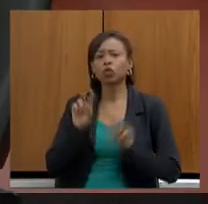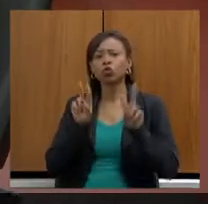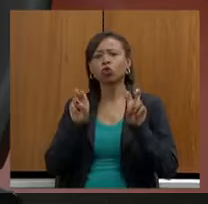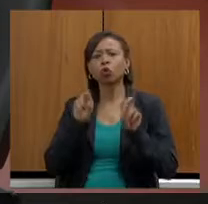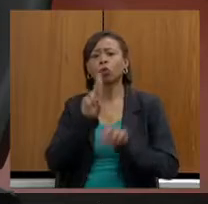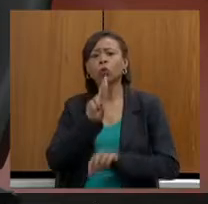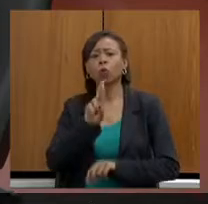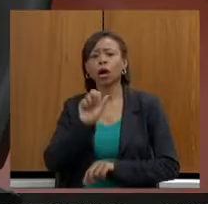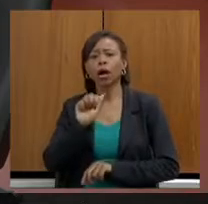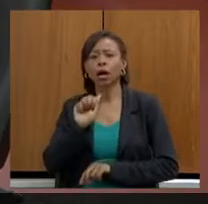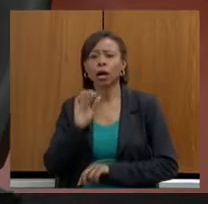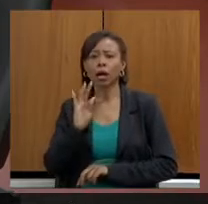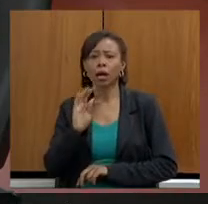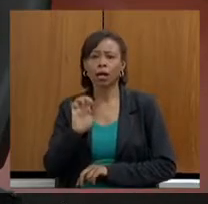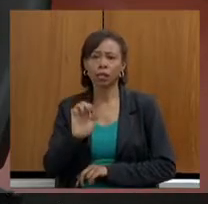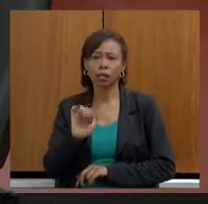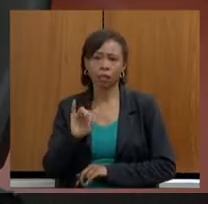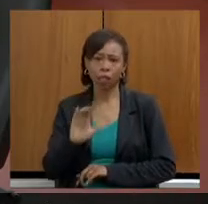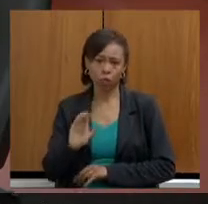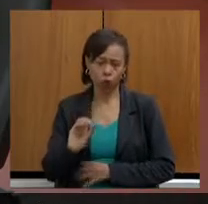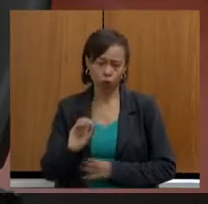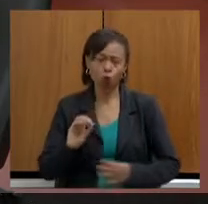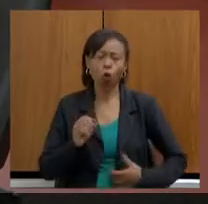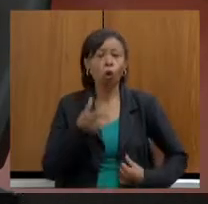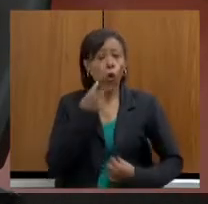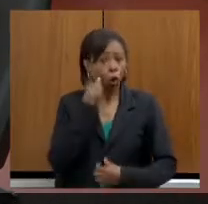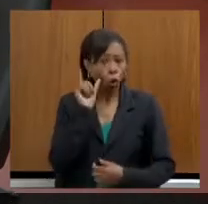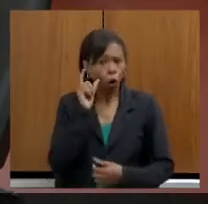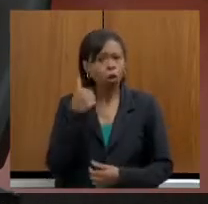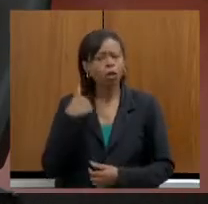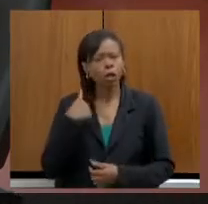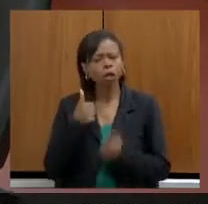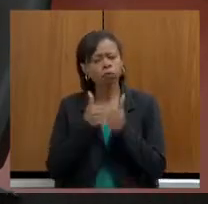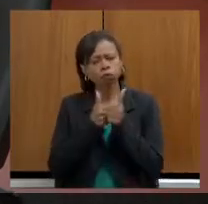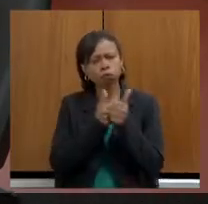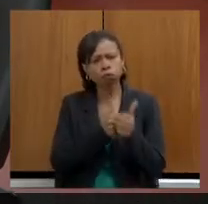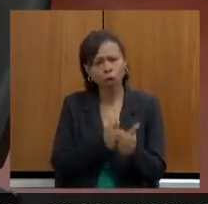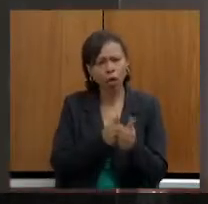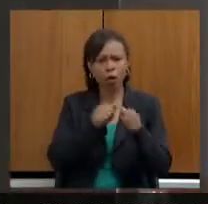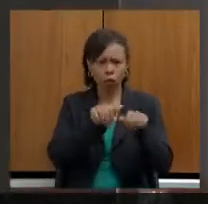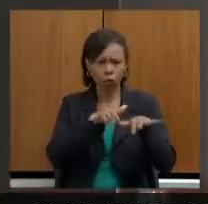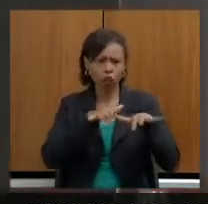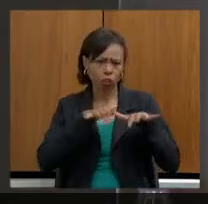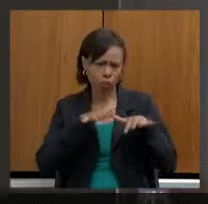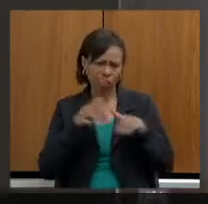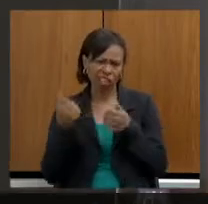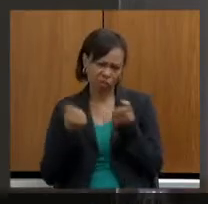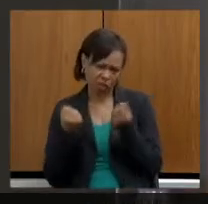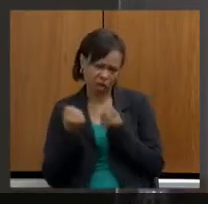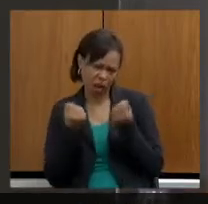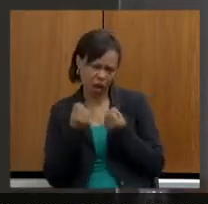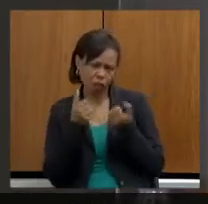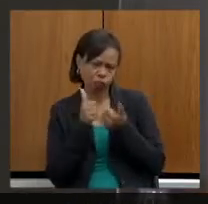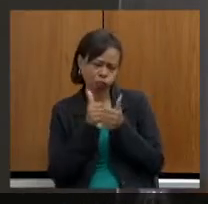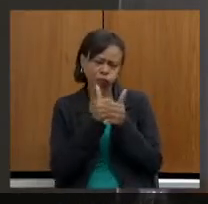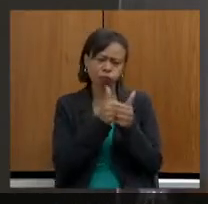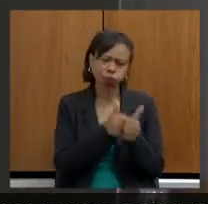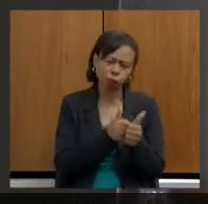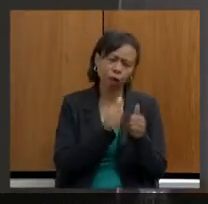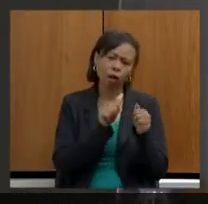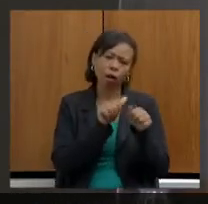é porque ontem eu vim tentando acompanhar o dia essa pública estava em trânsito para trabalho horizonte mas